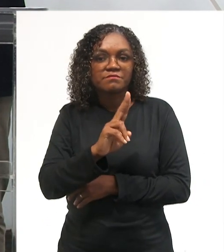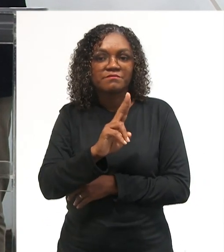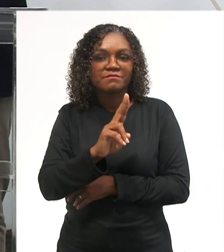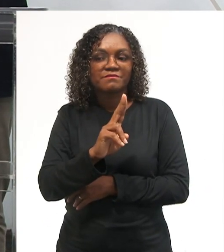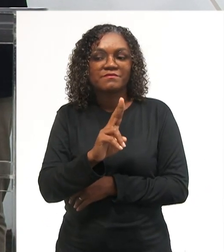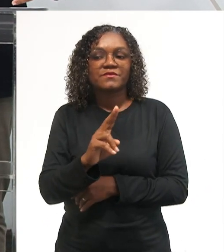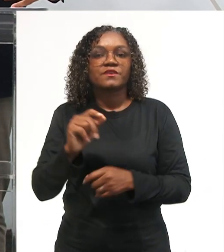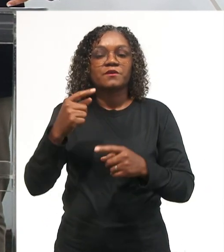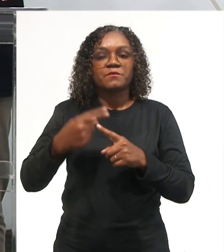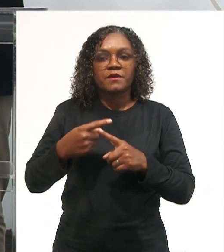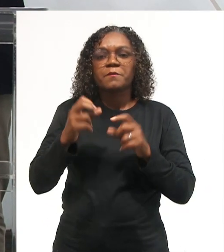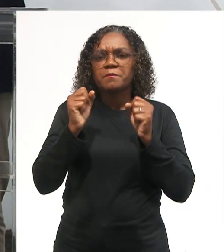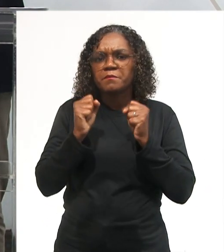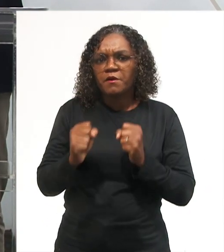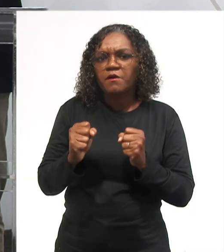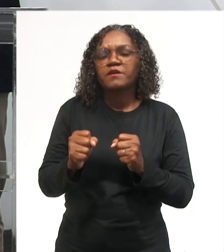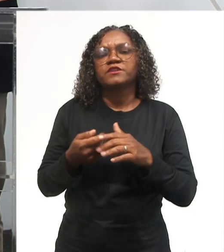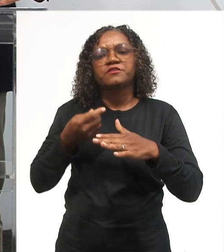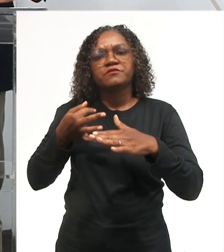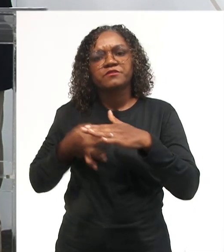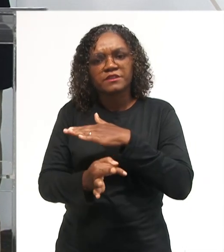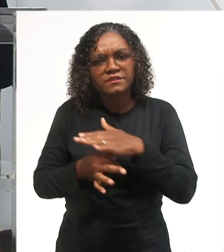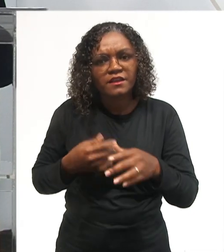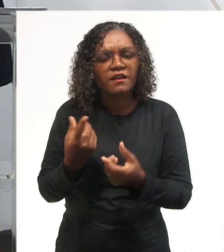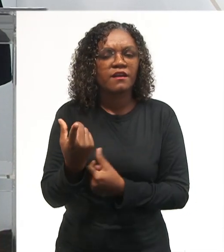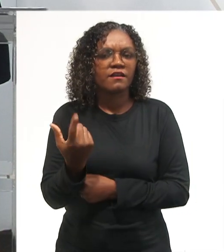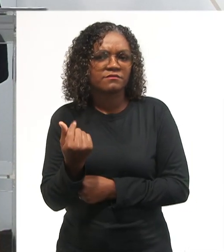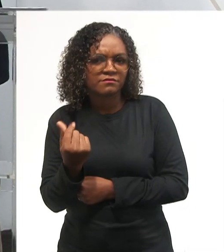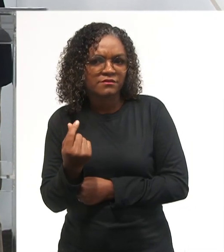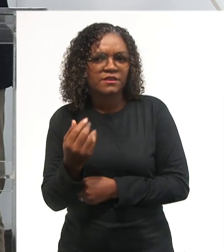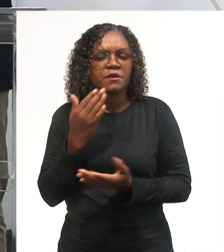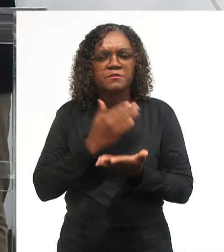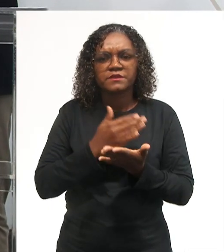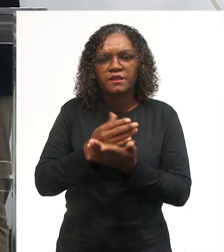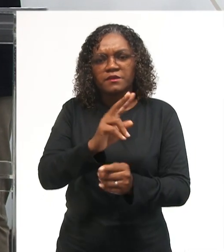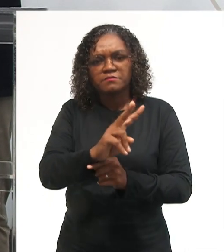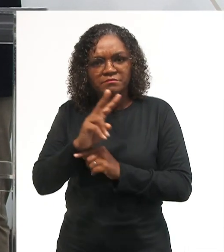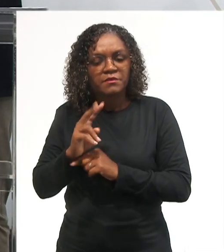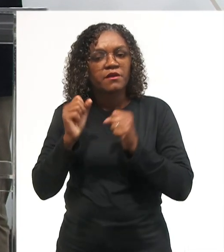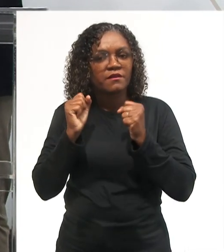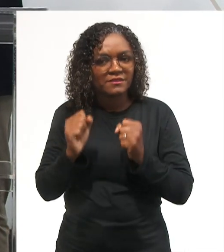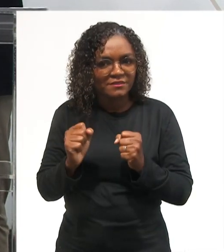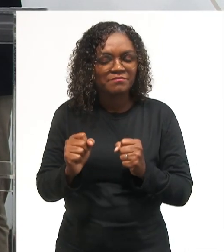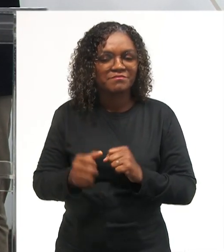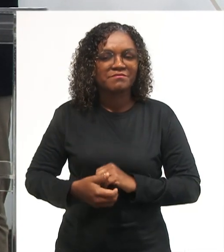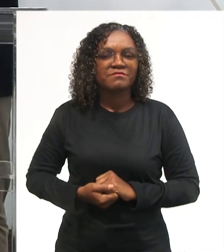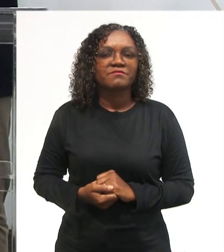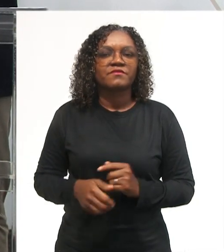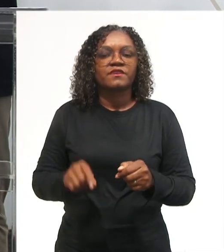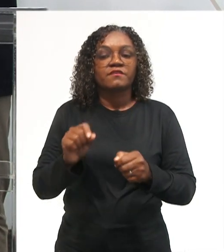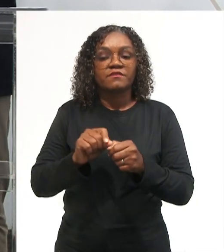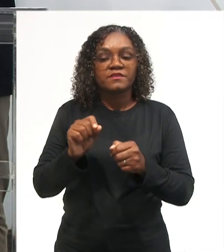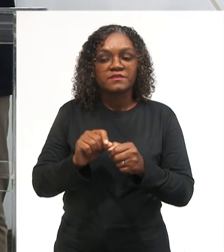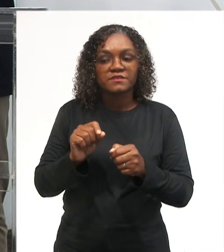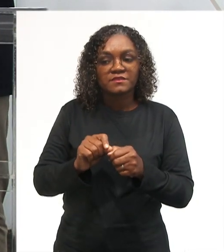pessoas poderiam financiar isso em várias parcelas, né, de modo que elas pudessem ainda ir toda uma publicidade demonstrando que,